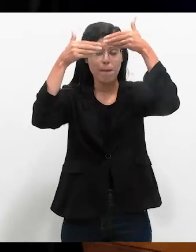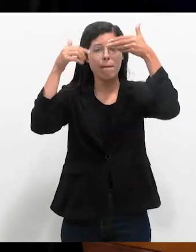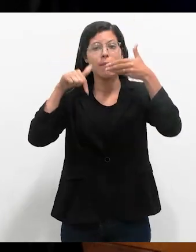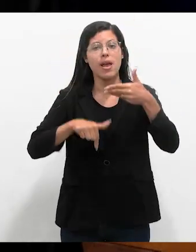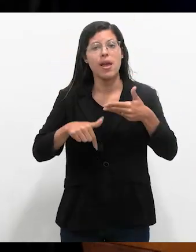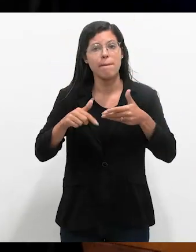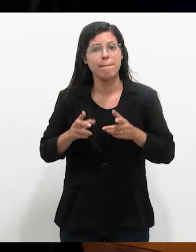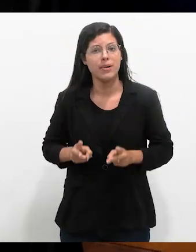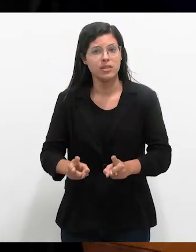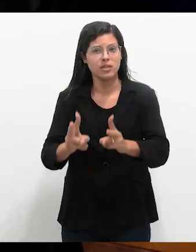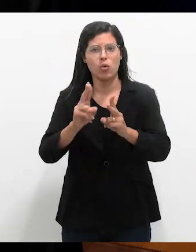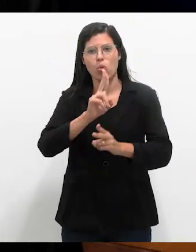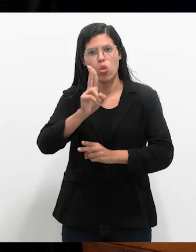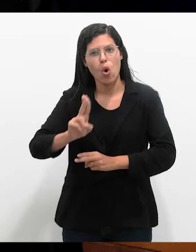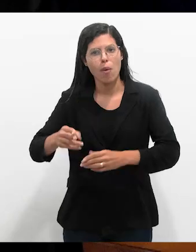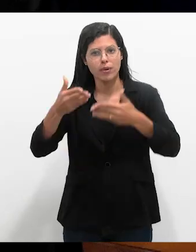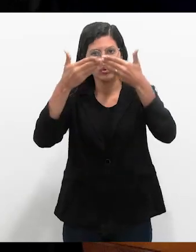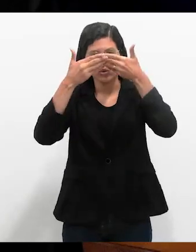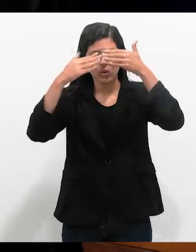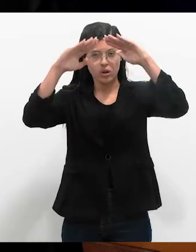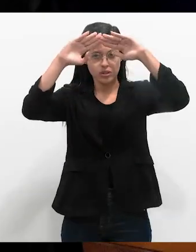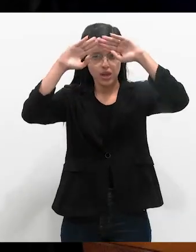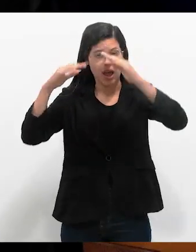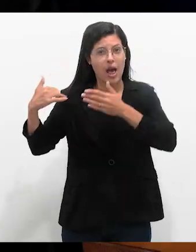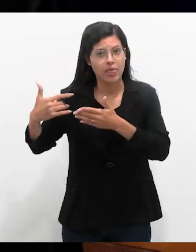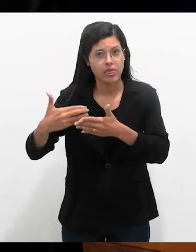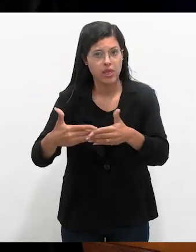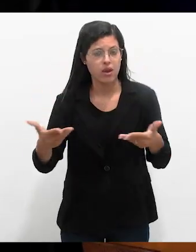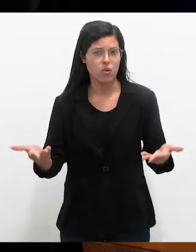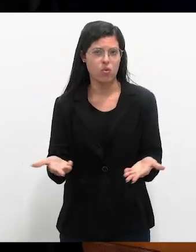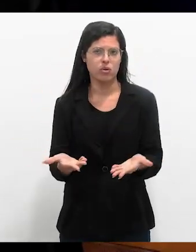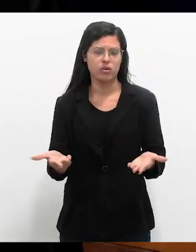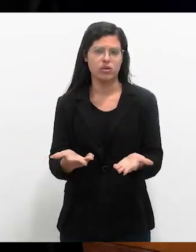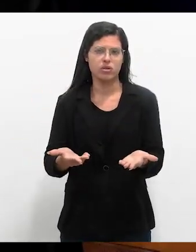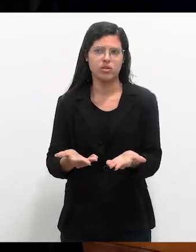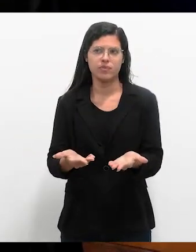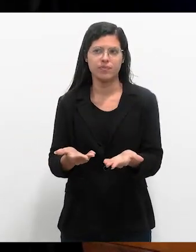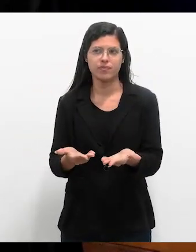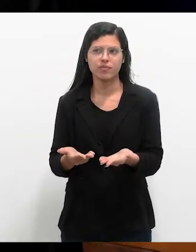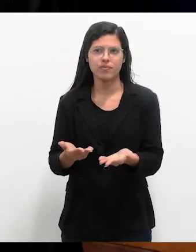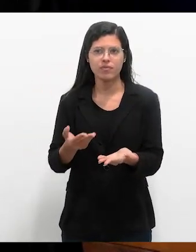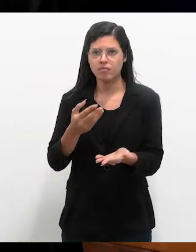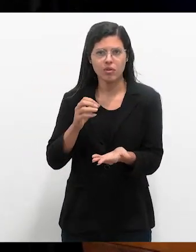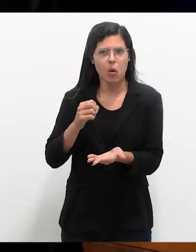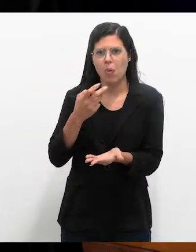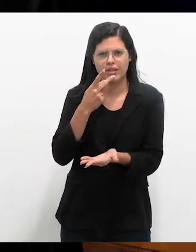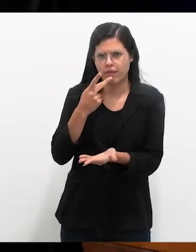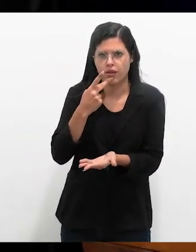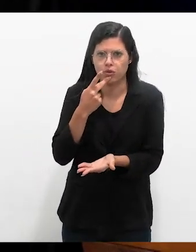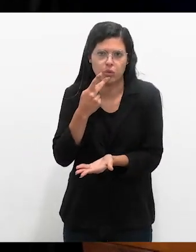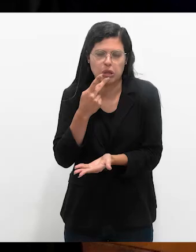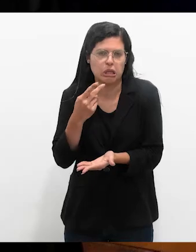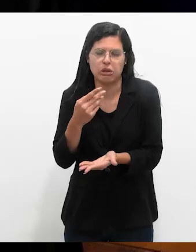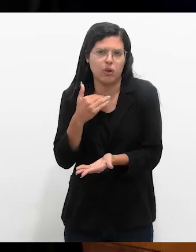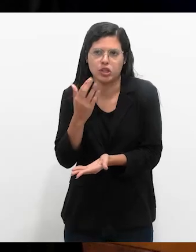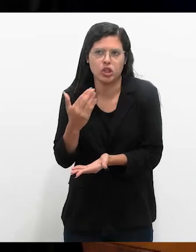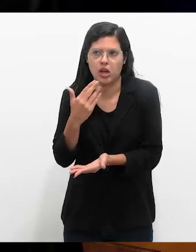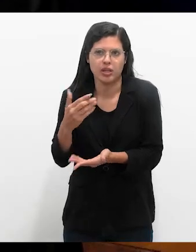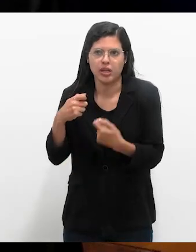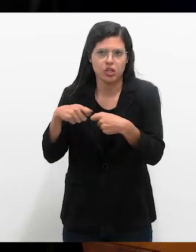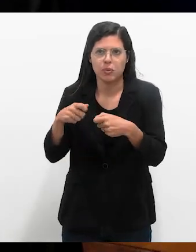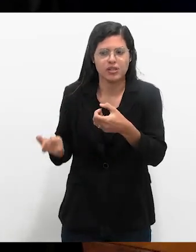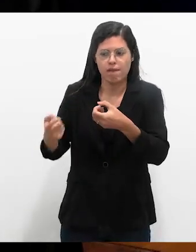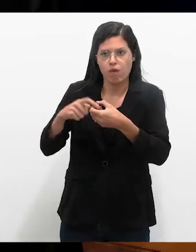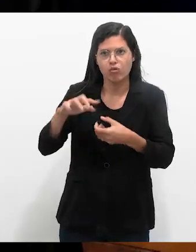orixás e todo o conhecimento dos orixás até os dias de hoje. Ou a gente quer dizer que não valeu de nada, que a gente tem que ir lá em África e tem que